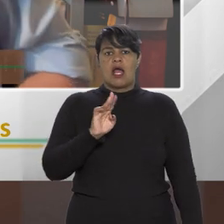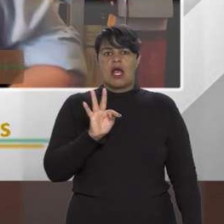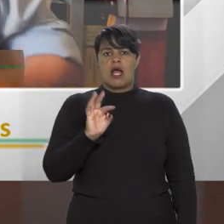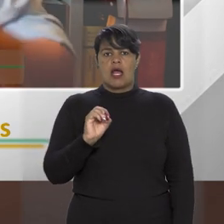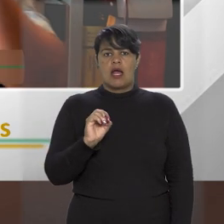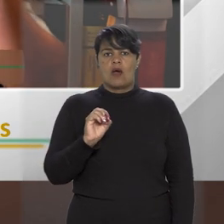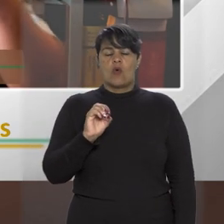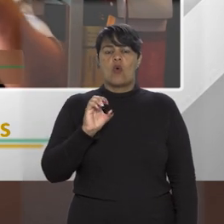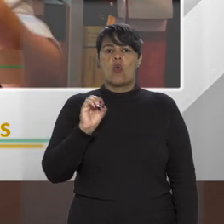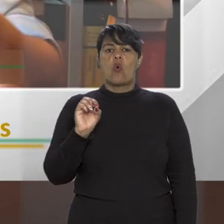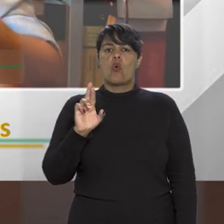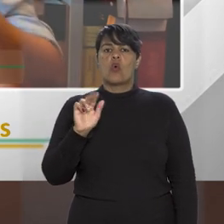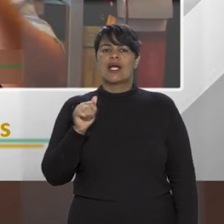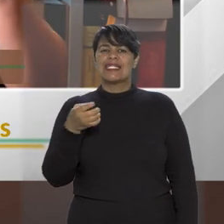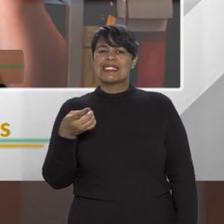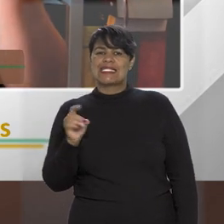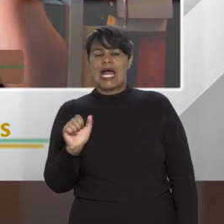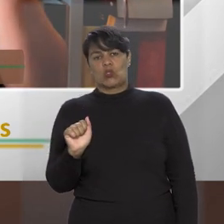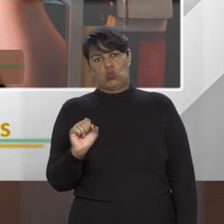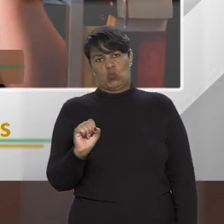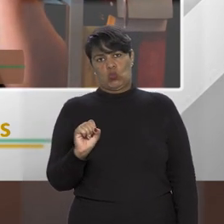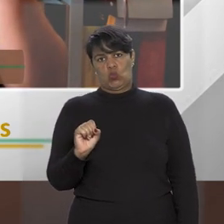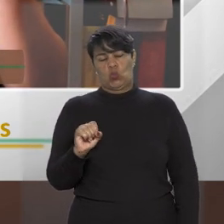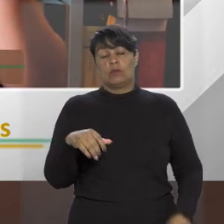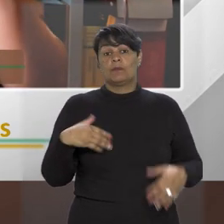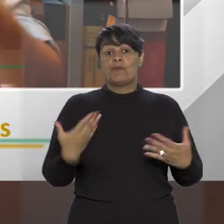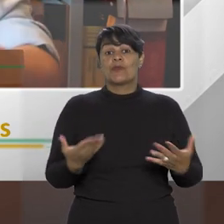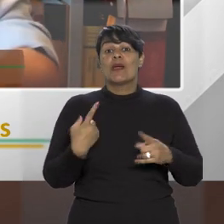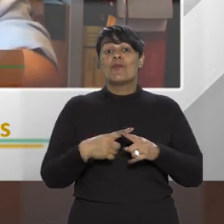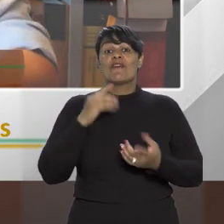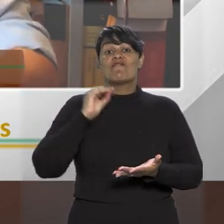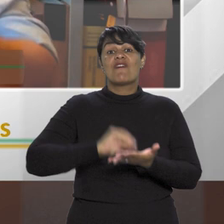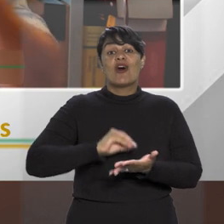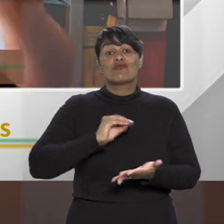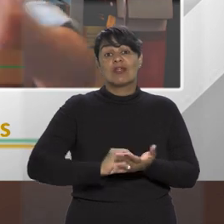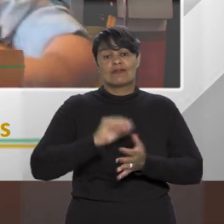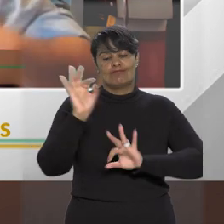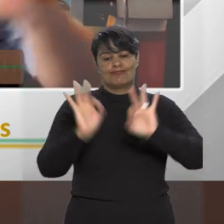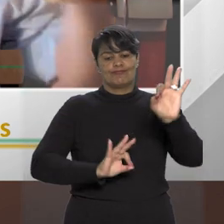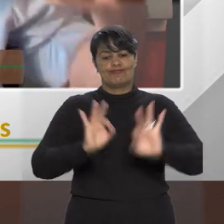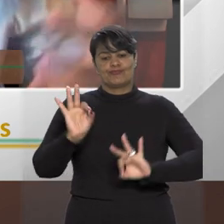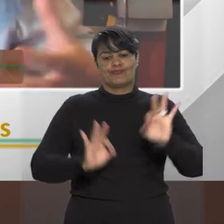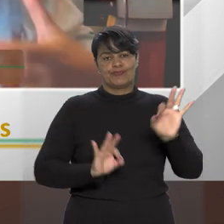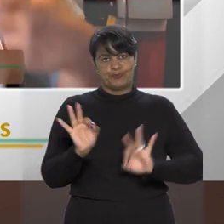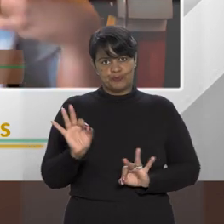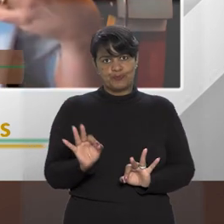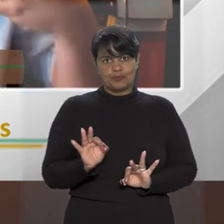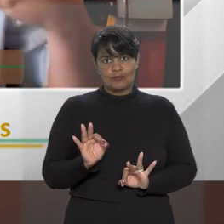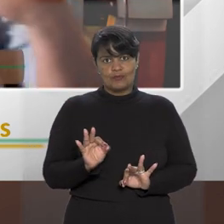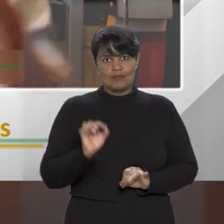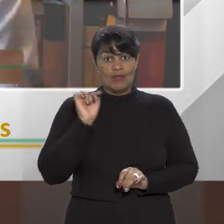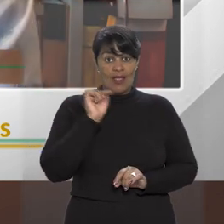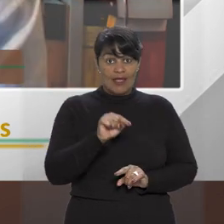é construído a partir da interação das diversas ações,